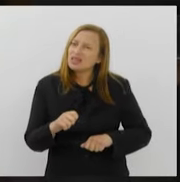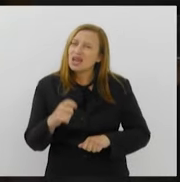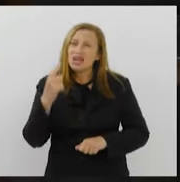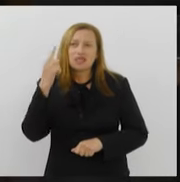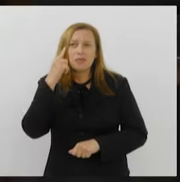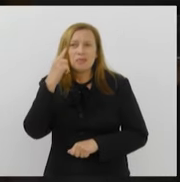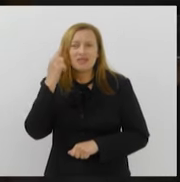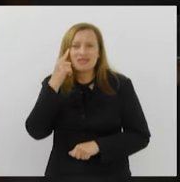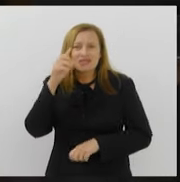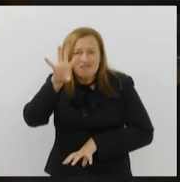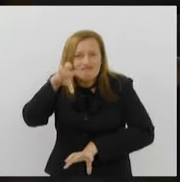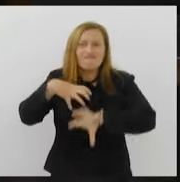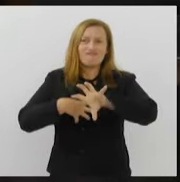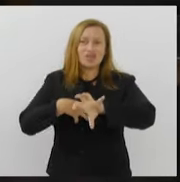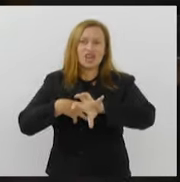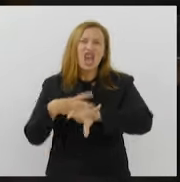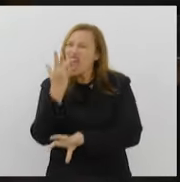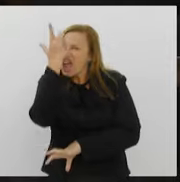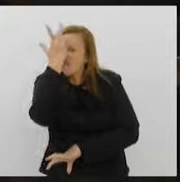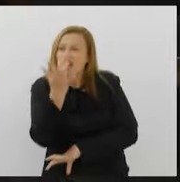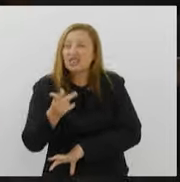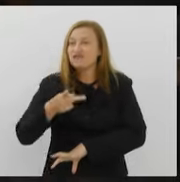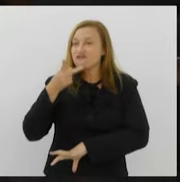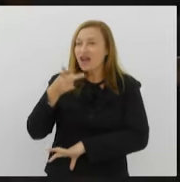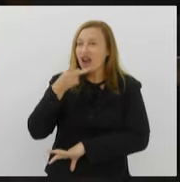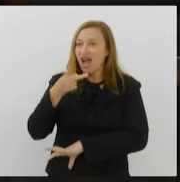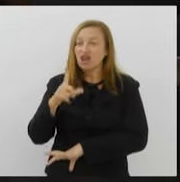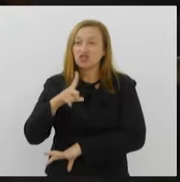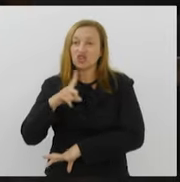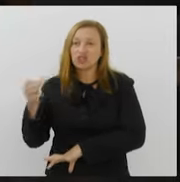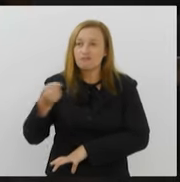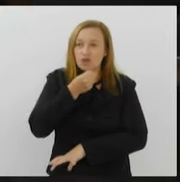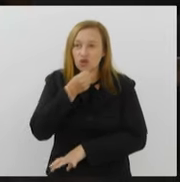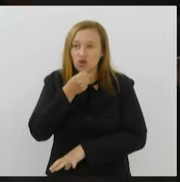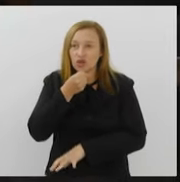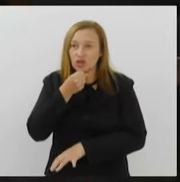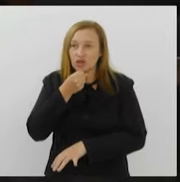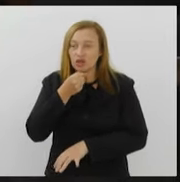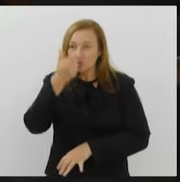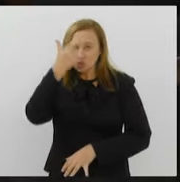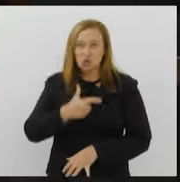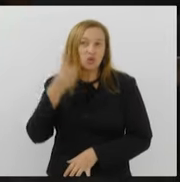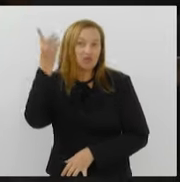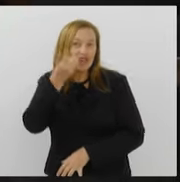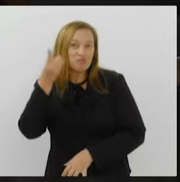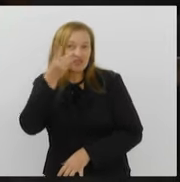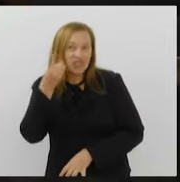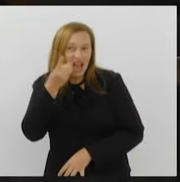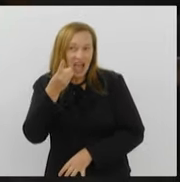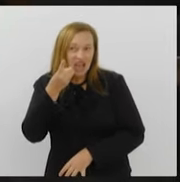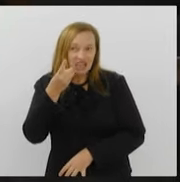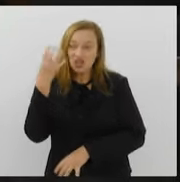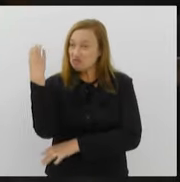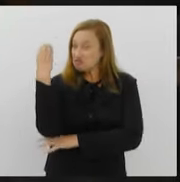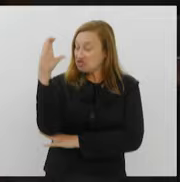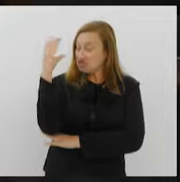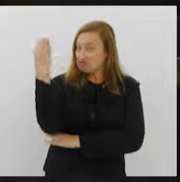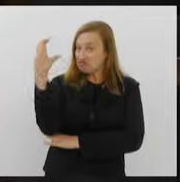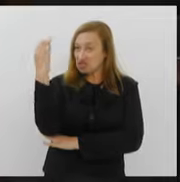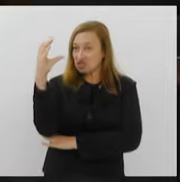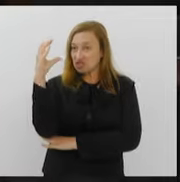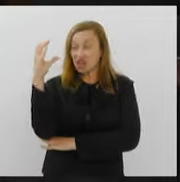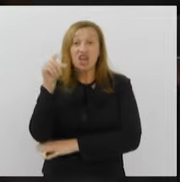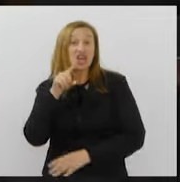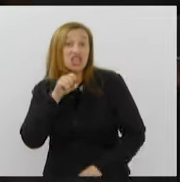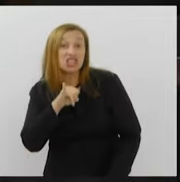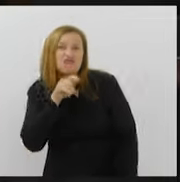lado. É muito fácil falar quando eu já tenho microfone e quando eu já sou um deputado, uma deputada, um cientista. E se